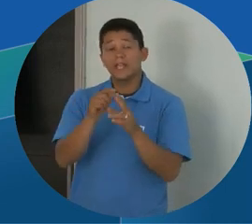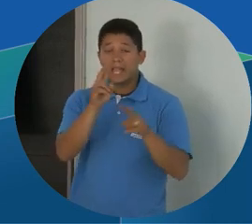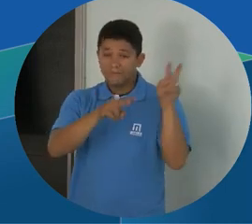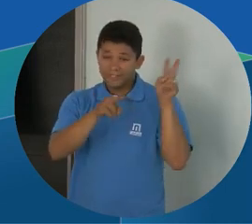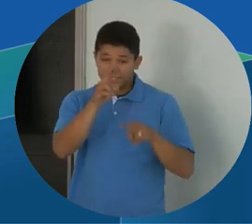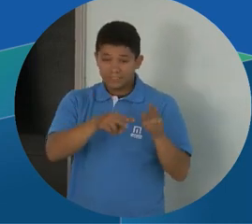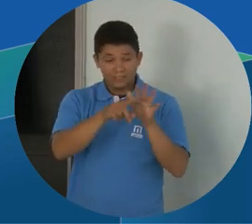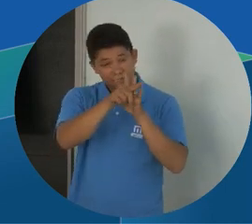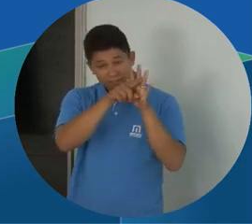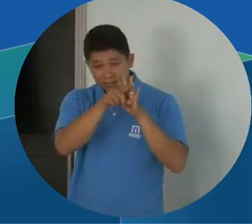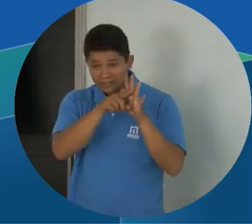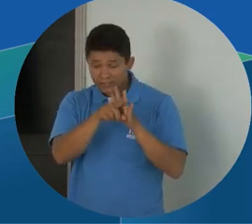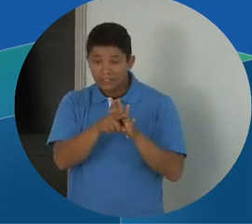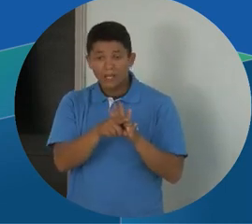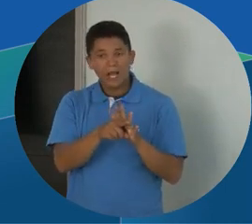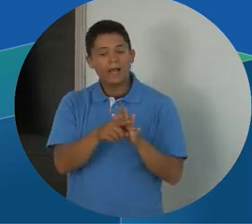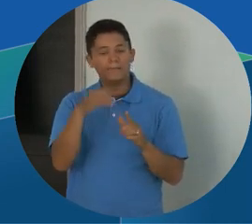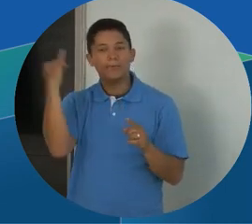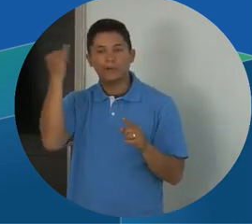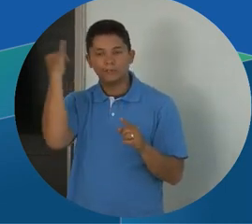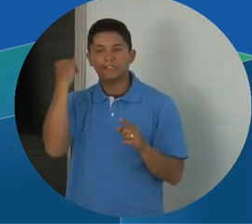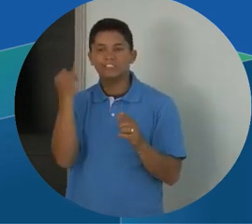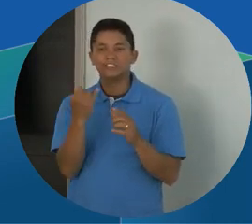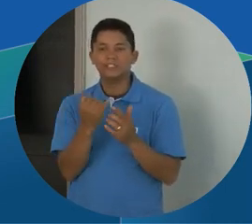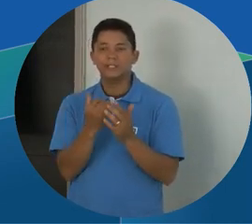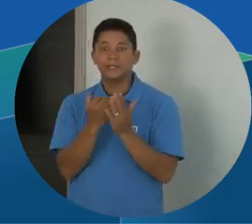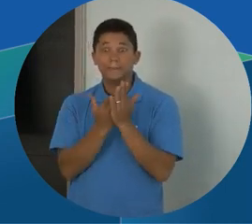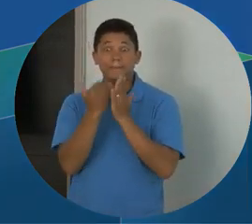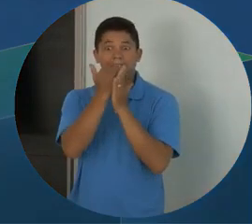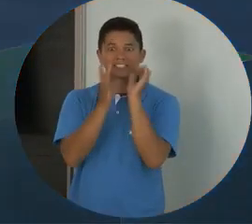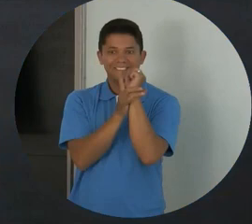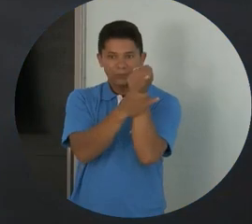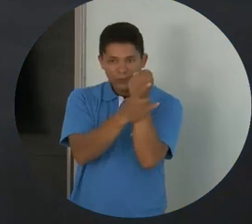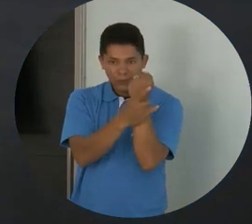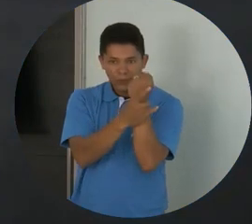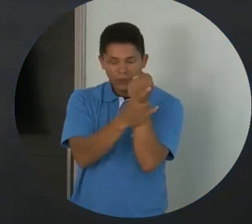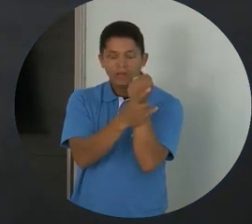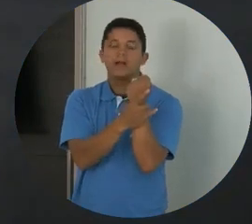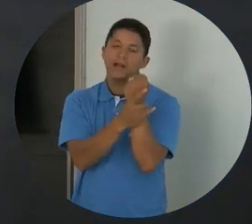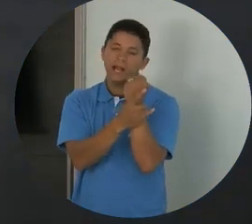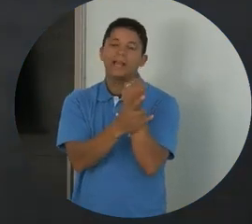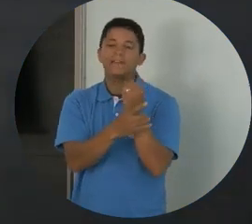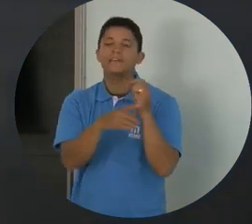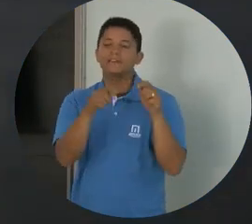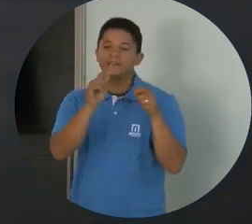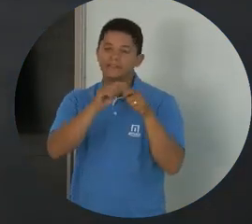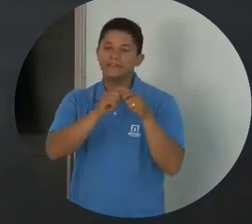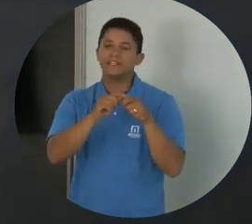importante ter um fator de segurança maior, a gente exige reforço estrutural nas estruturas. Tá?